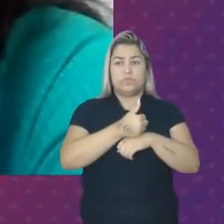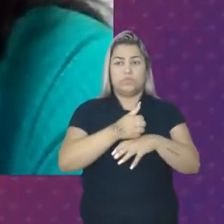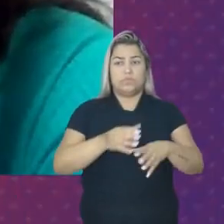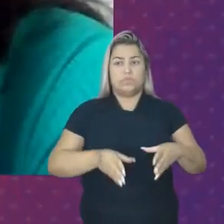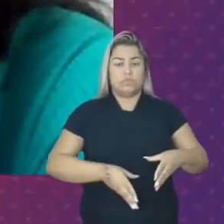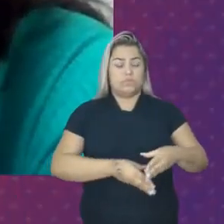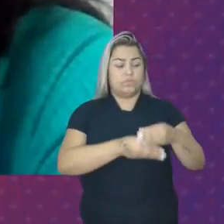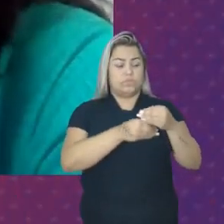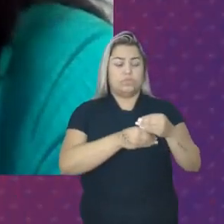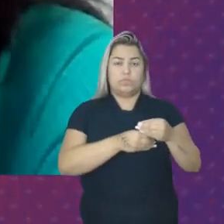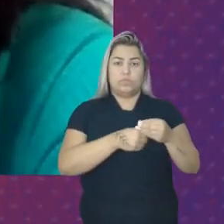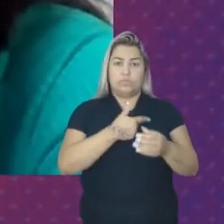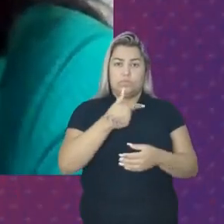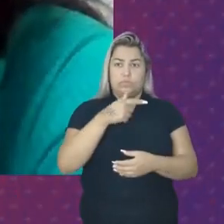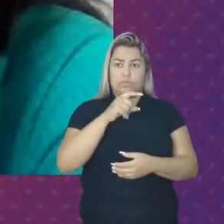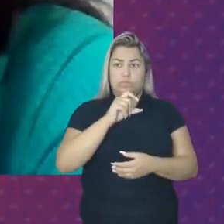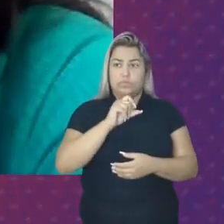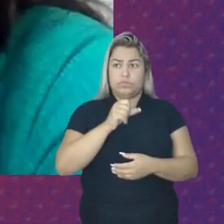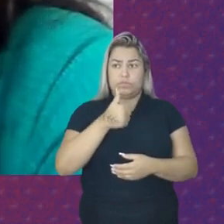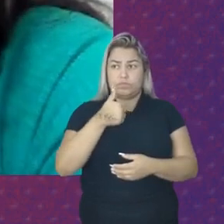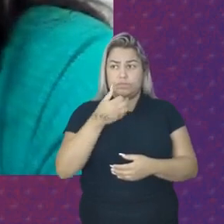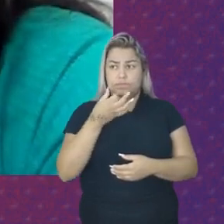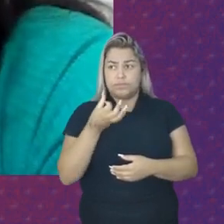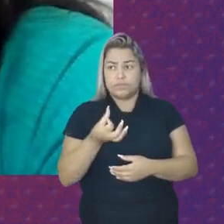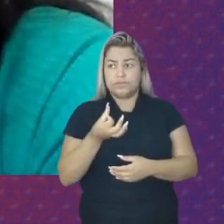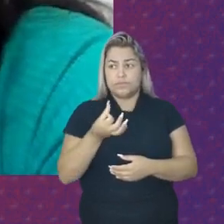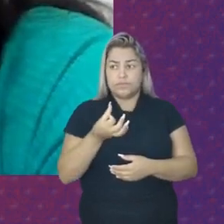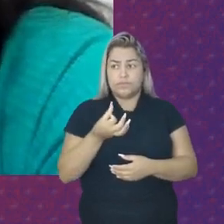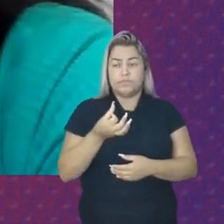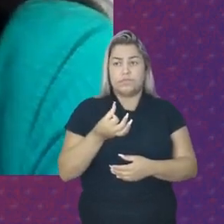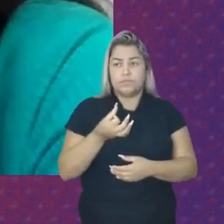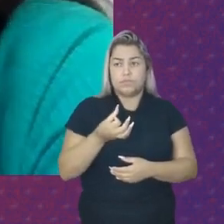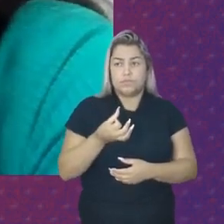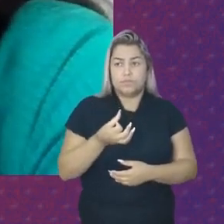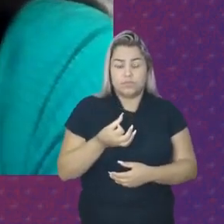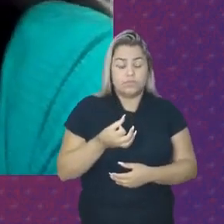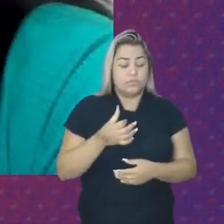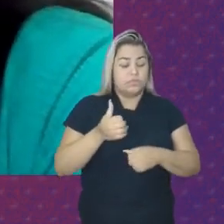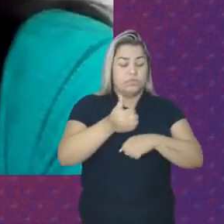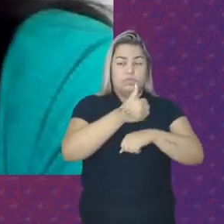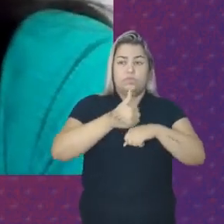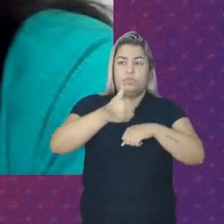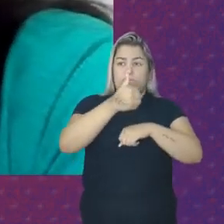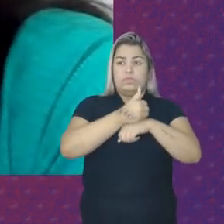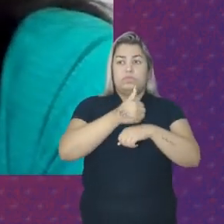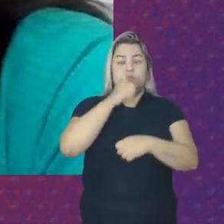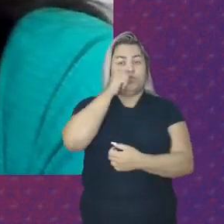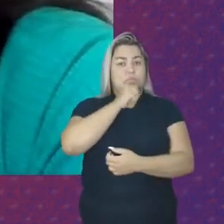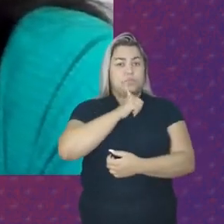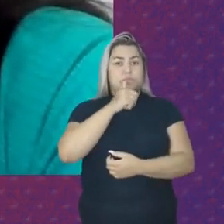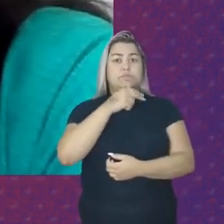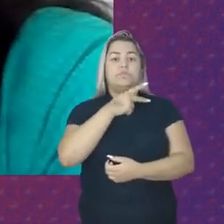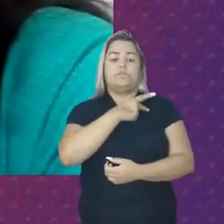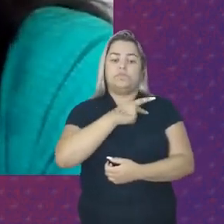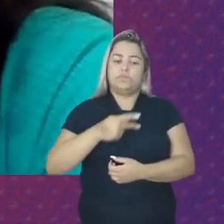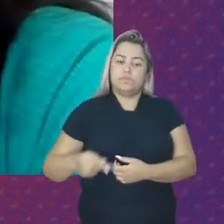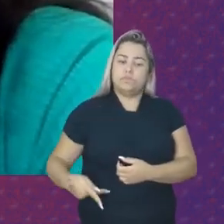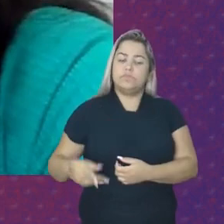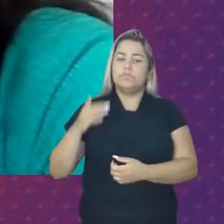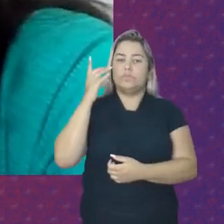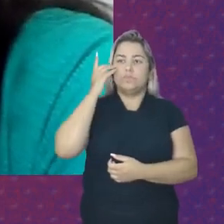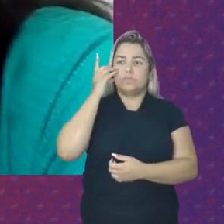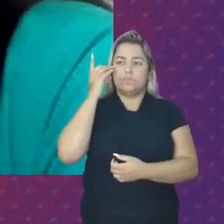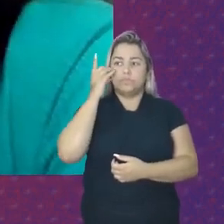implementado em 2016, né, com o impeachment da presidenta Dilma, a gente tem a entrada